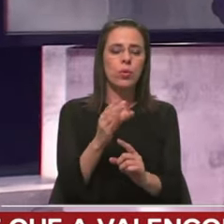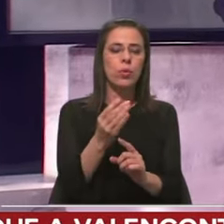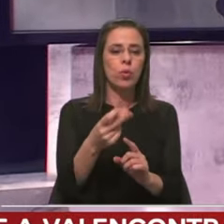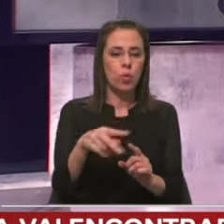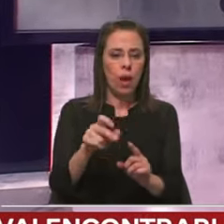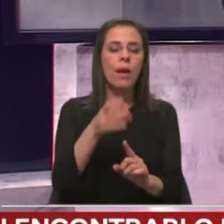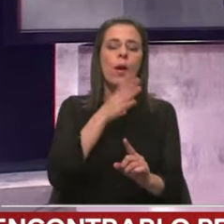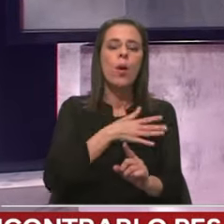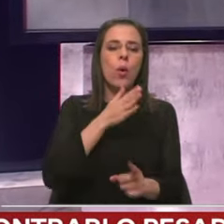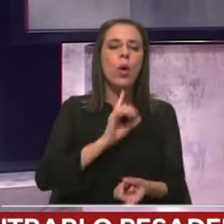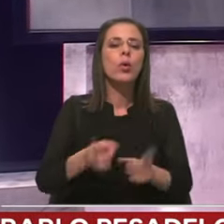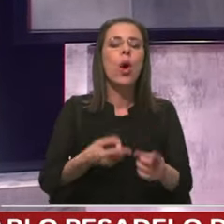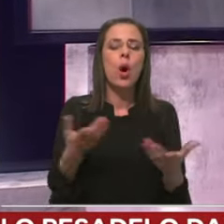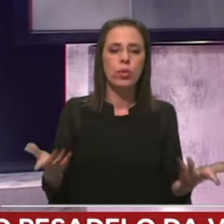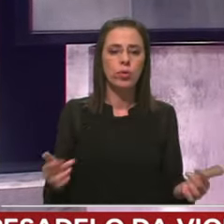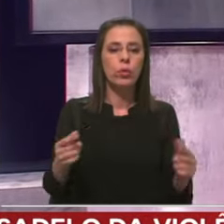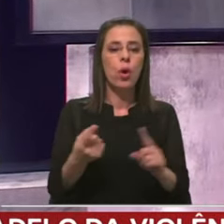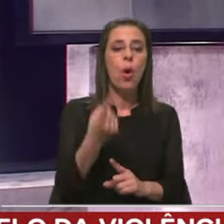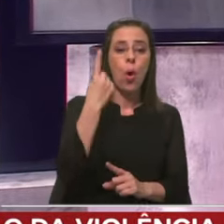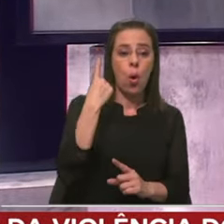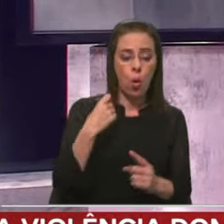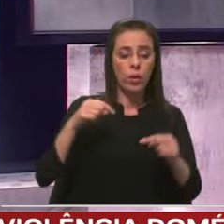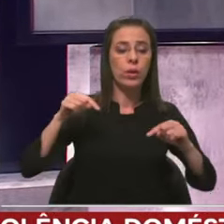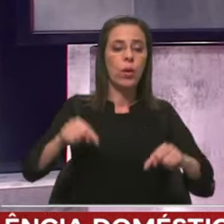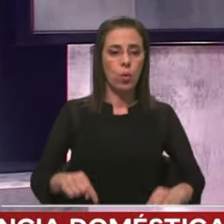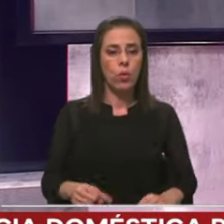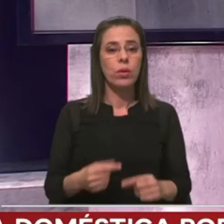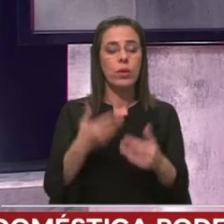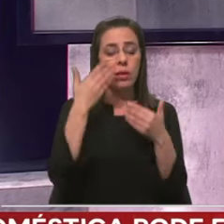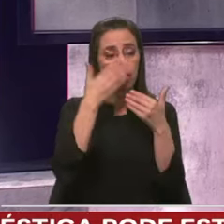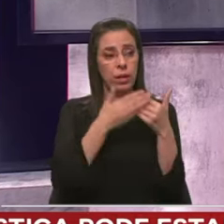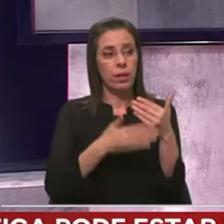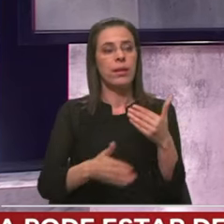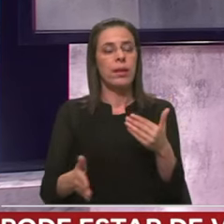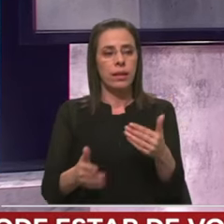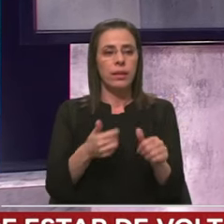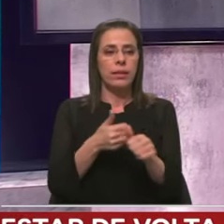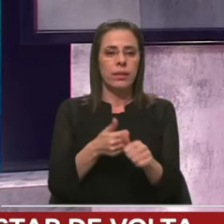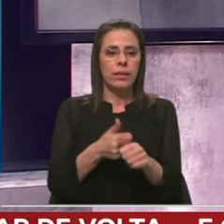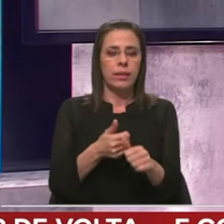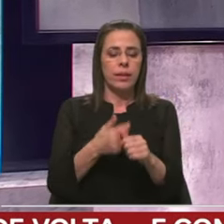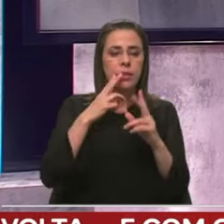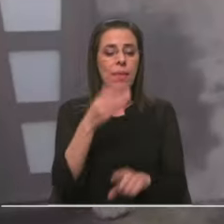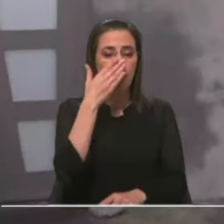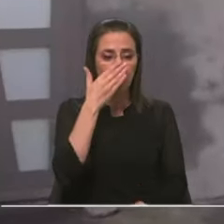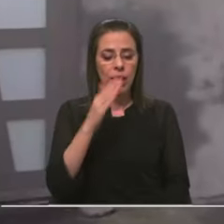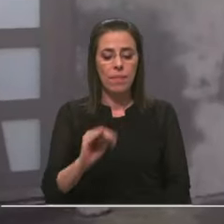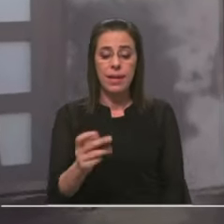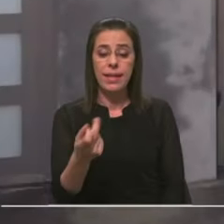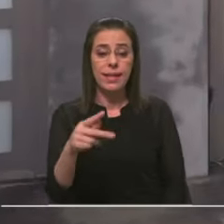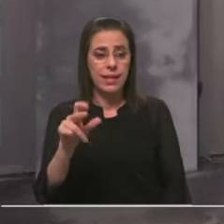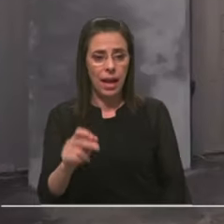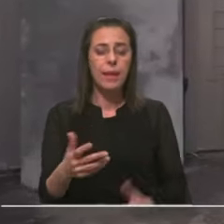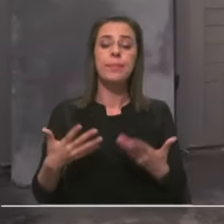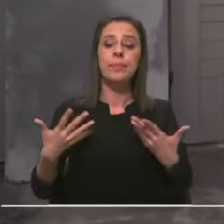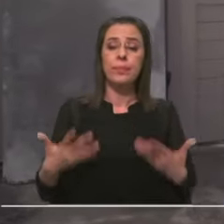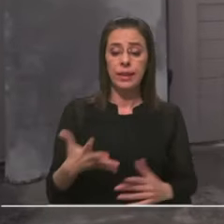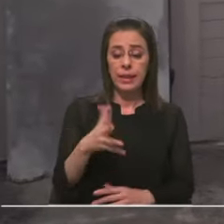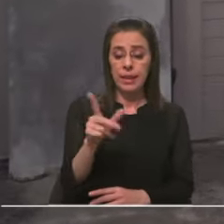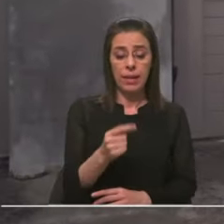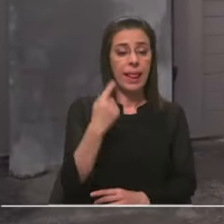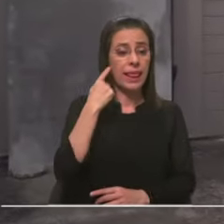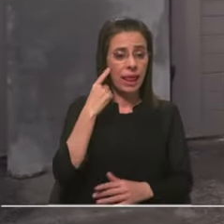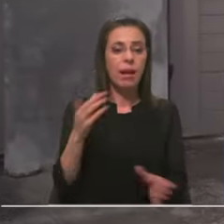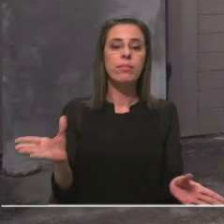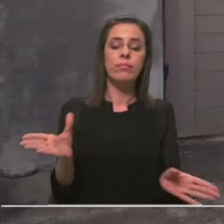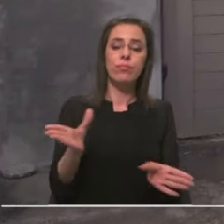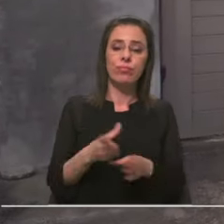que nos podes contar do que apur ase ontem hoje e tantos dias em que acompanhas esta investigação Ora agora cinco meses após